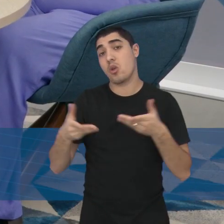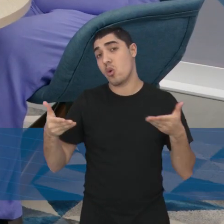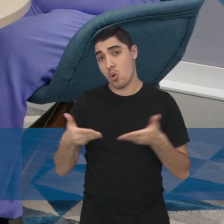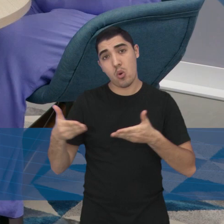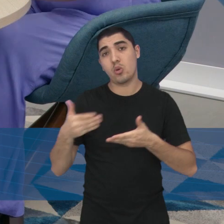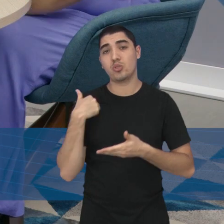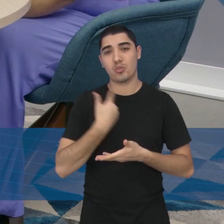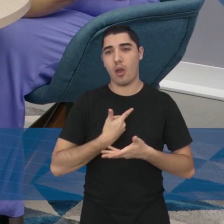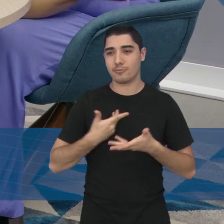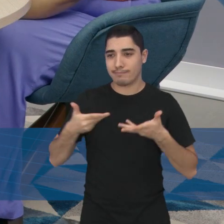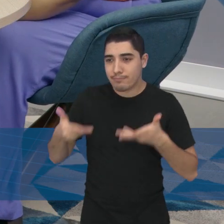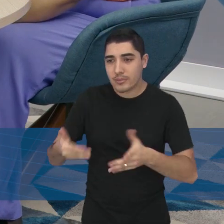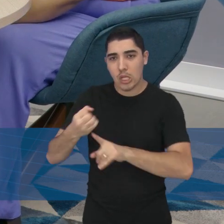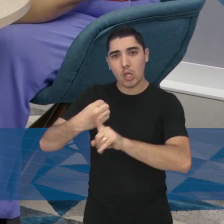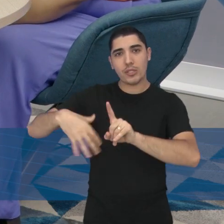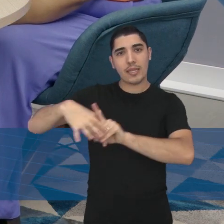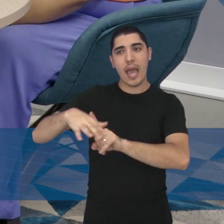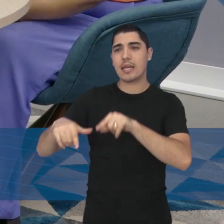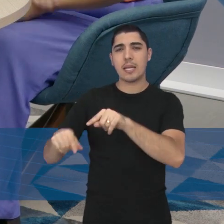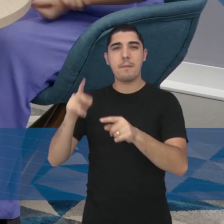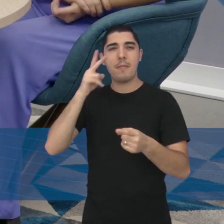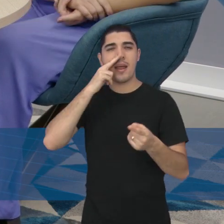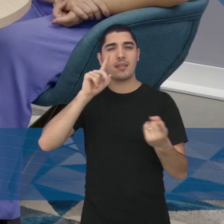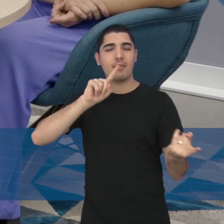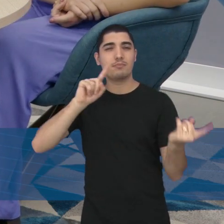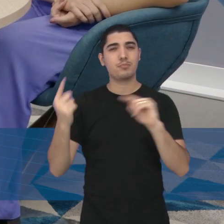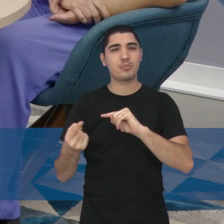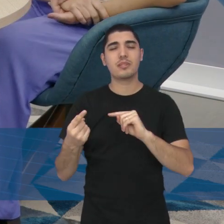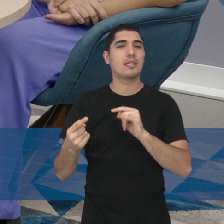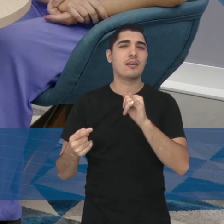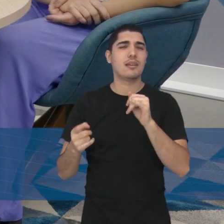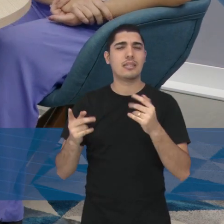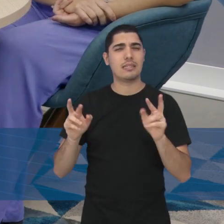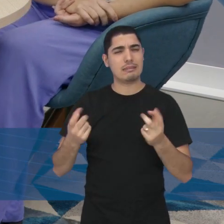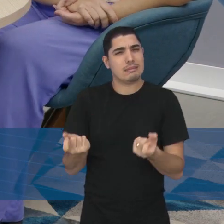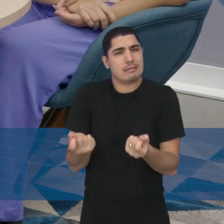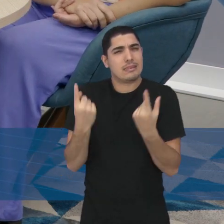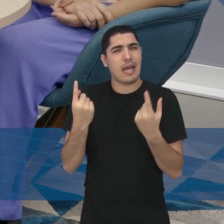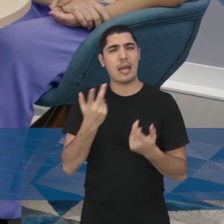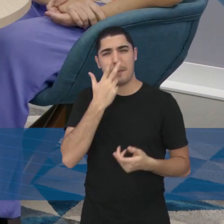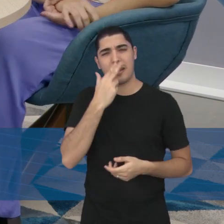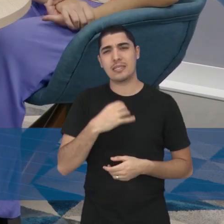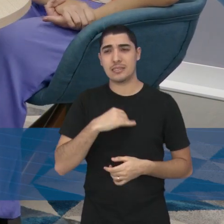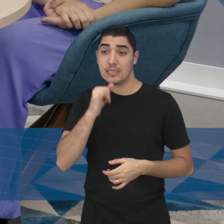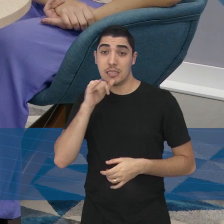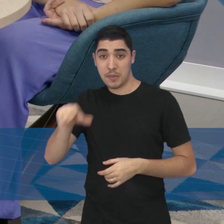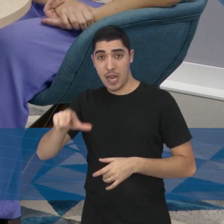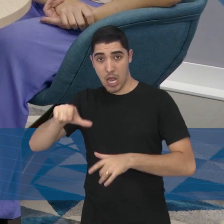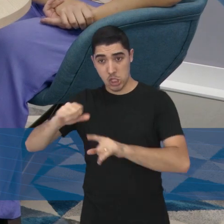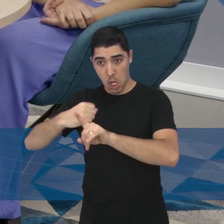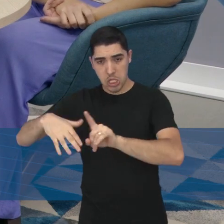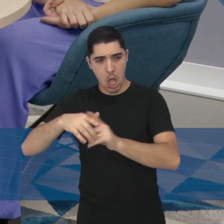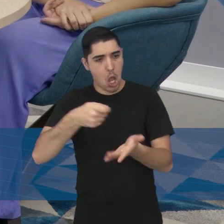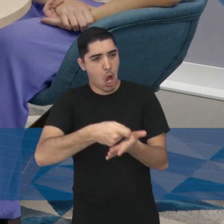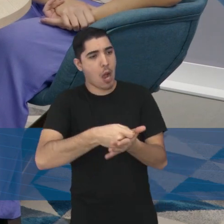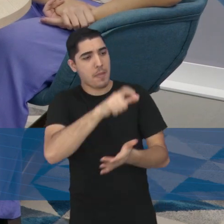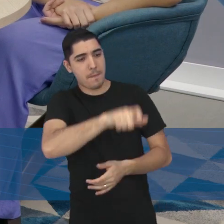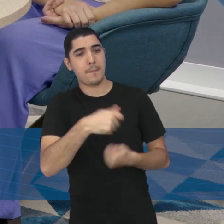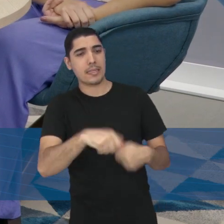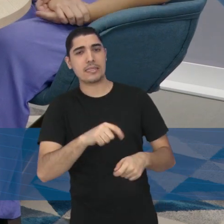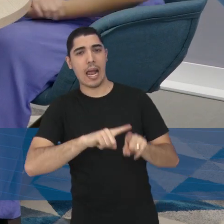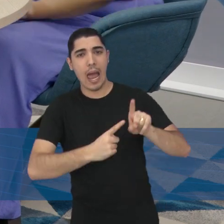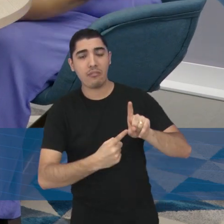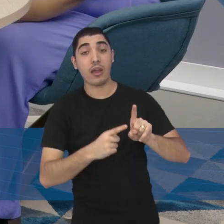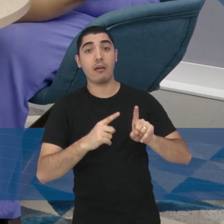que contraditório, né? Há essa cobrança, mas também não há as ferramentas, né? Os mecanismos, não dá apoio, né? A mulher, ela é